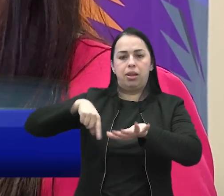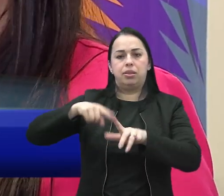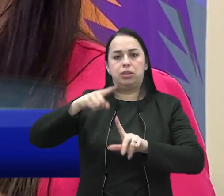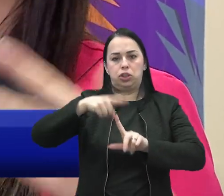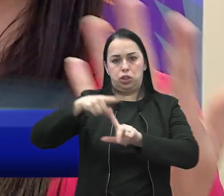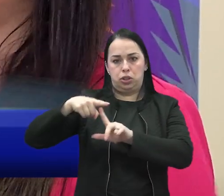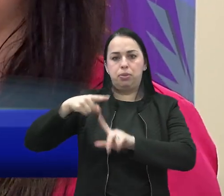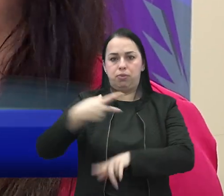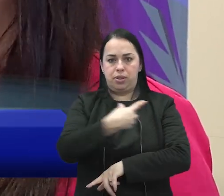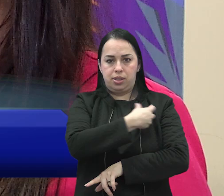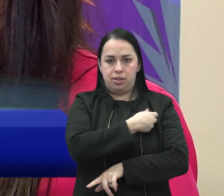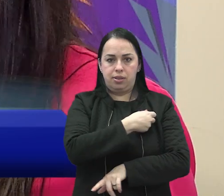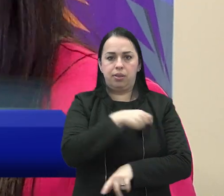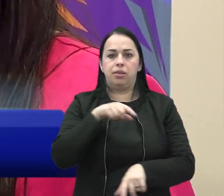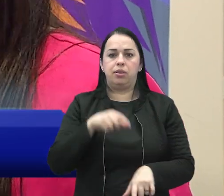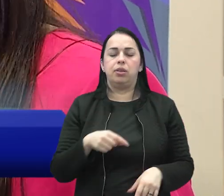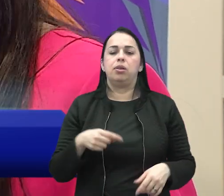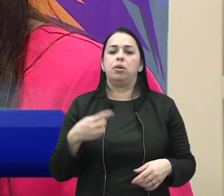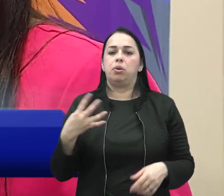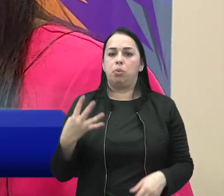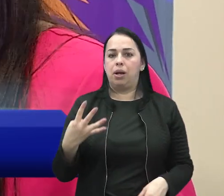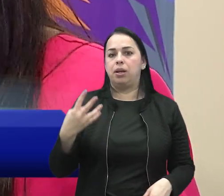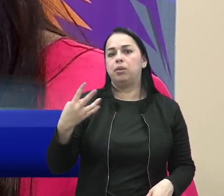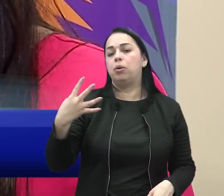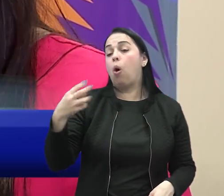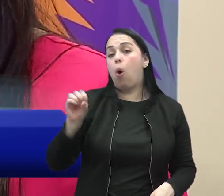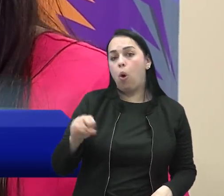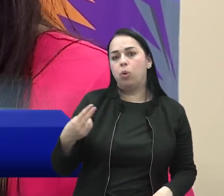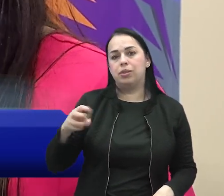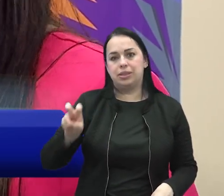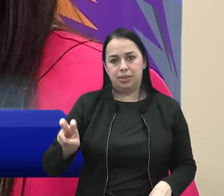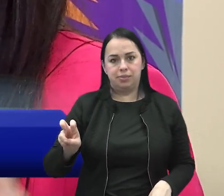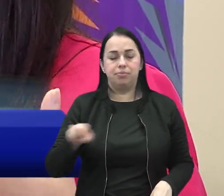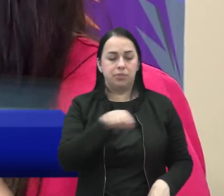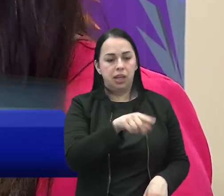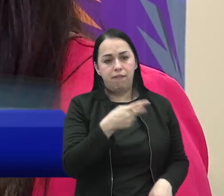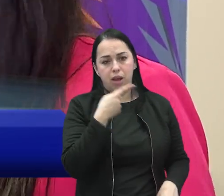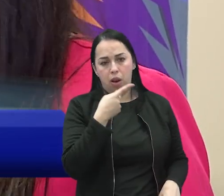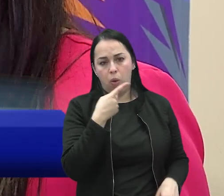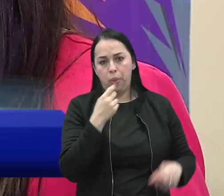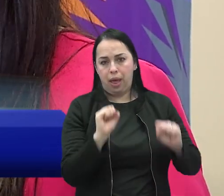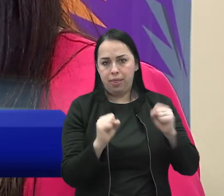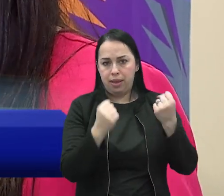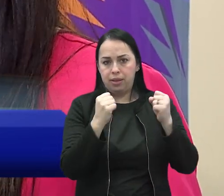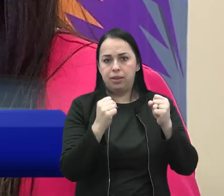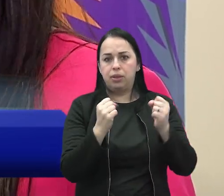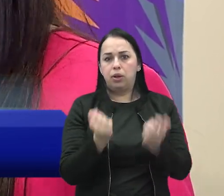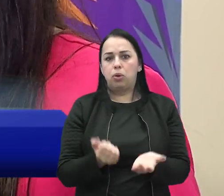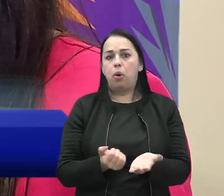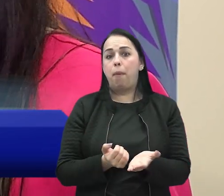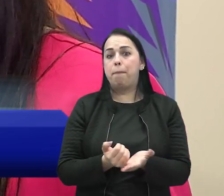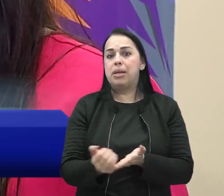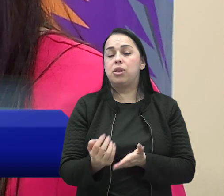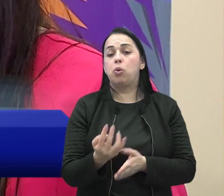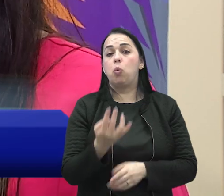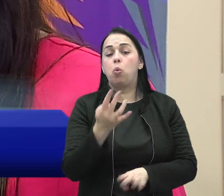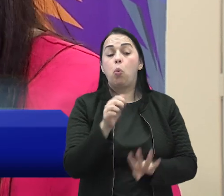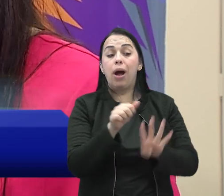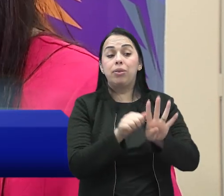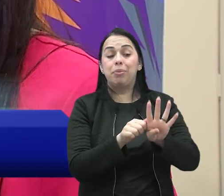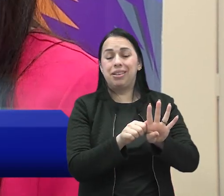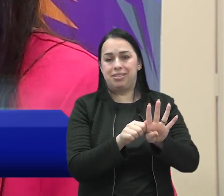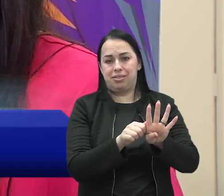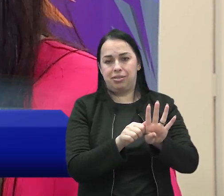em cães e gatos, V8 ou V10, quádrupla ou quíntupla, tá? A antirrábica, como você mesmo já falou, geralmente a gente inicia aos